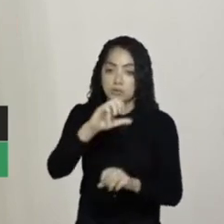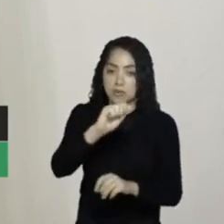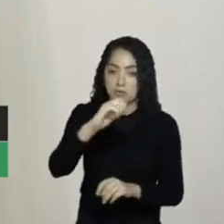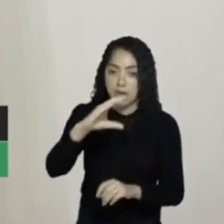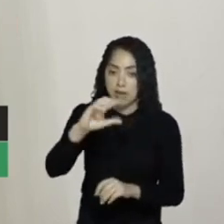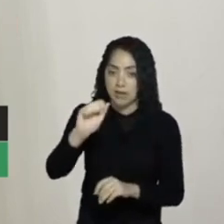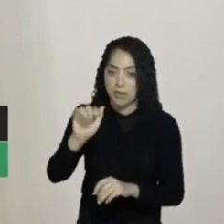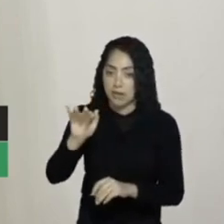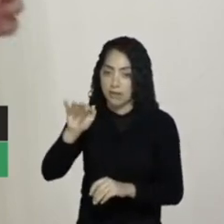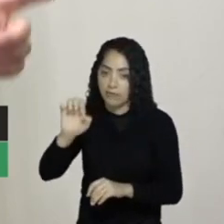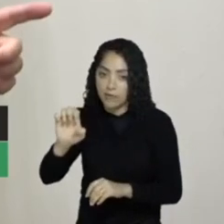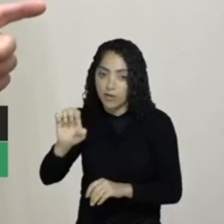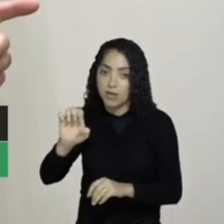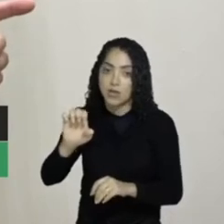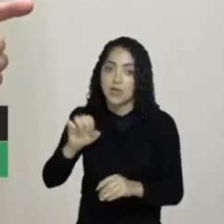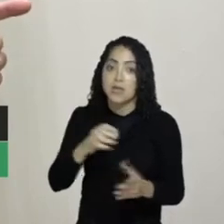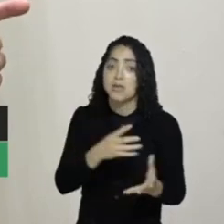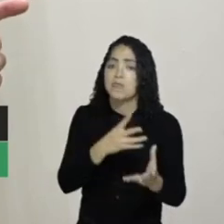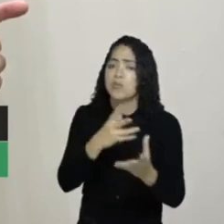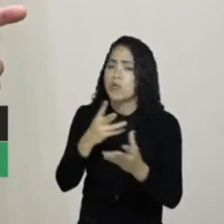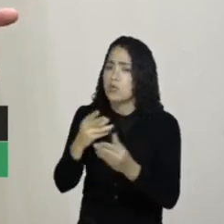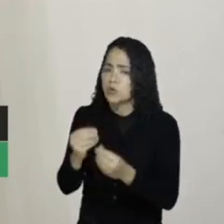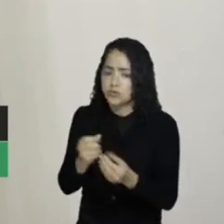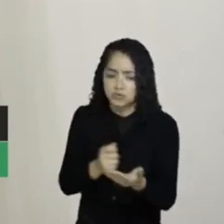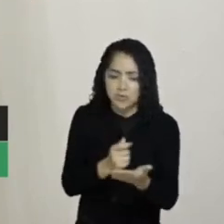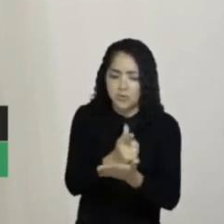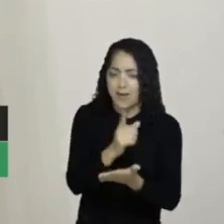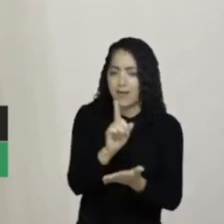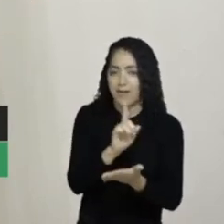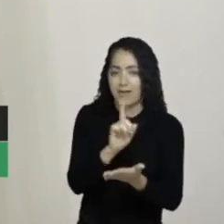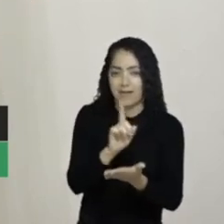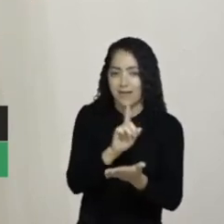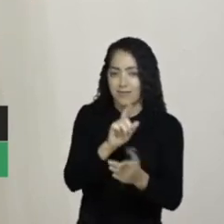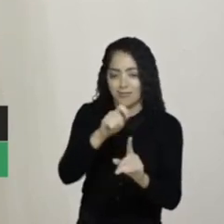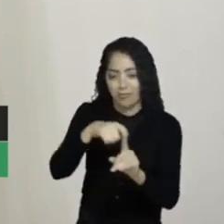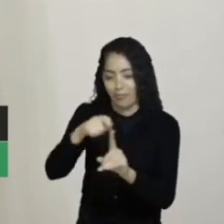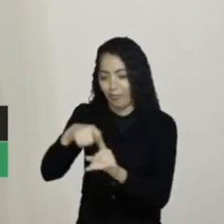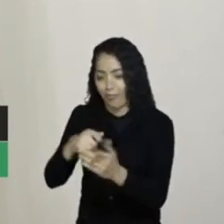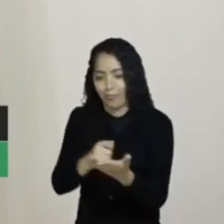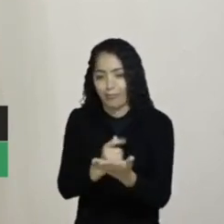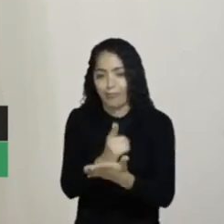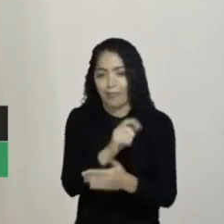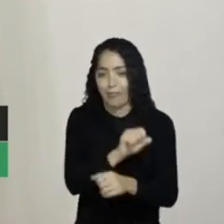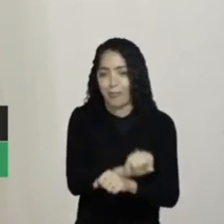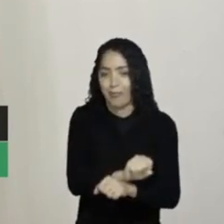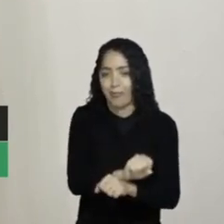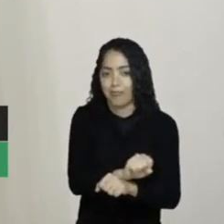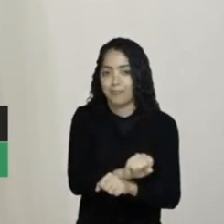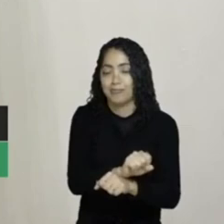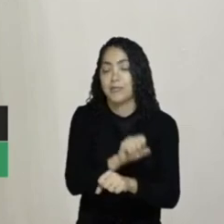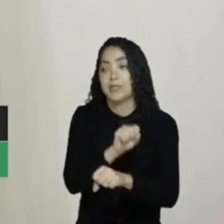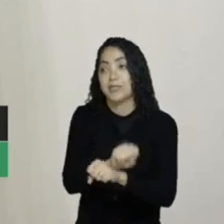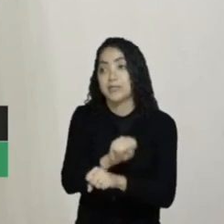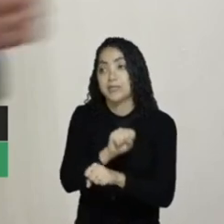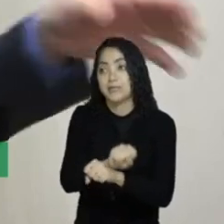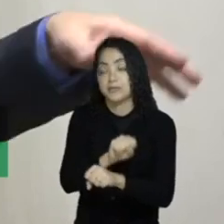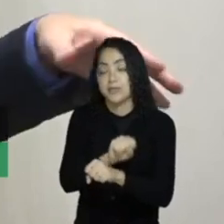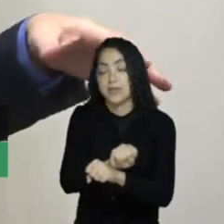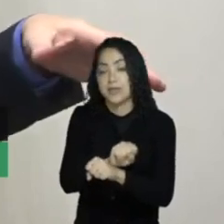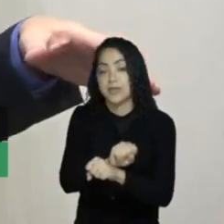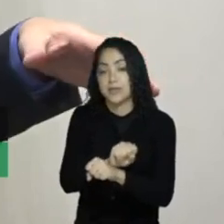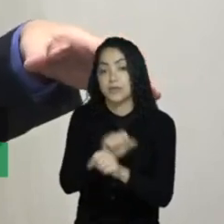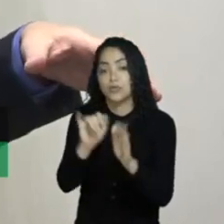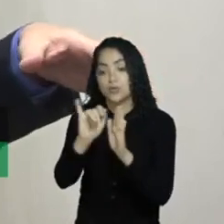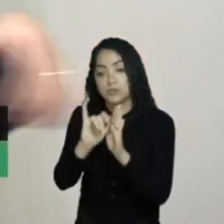e muita gente não pagou faculdade não pagou mensalidade muita gente tá esperando os editais que